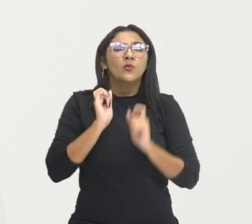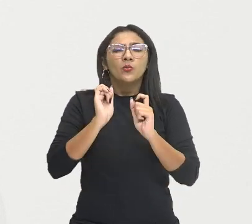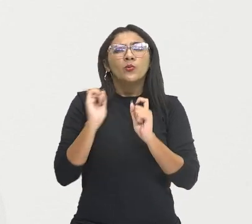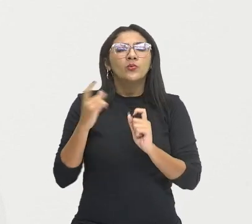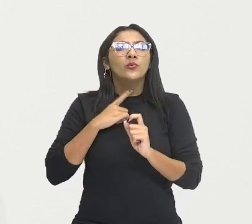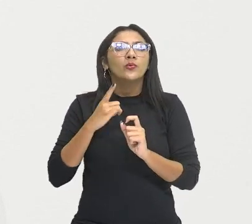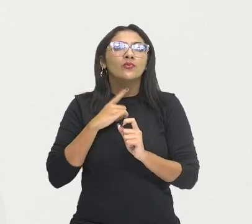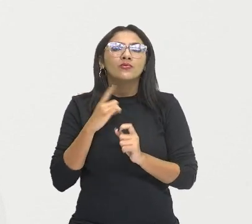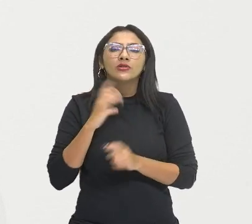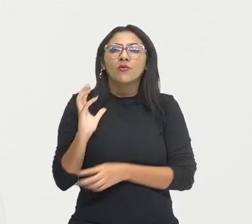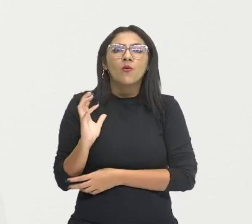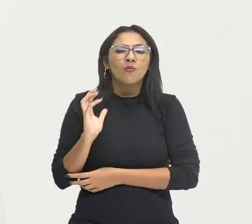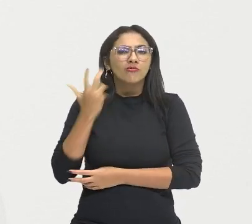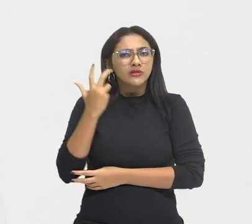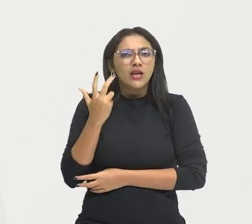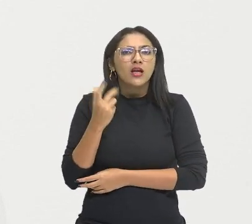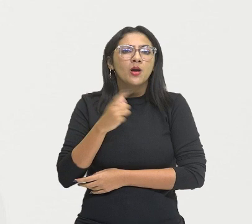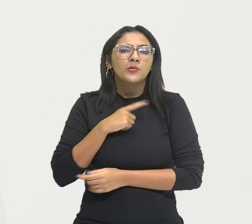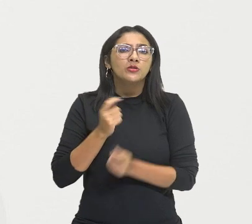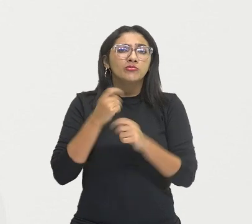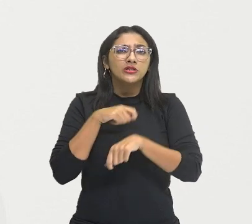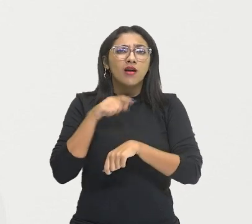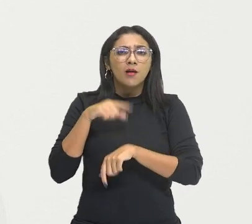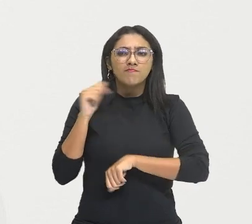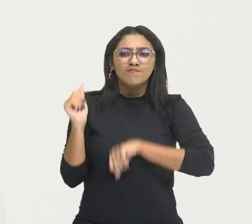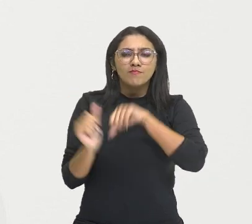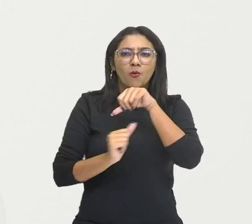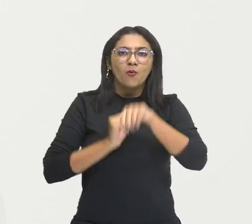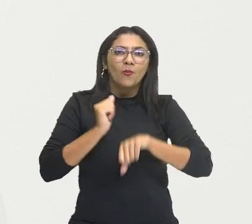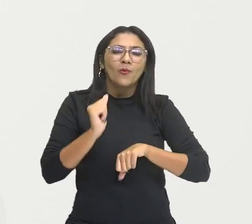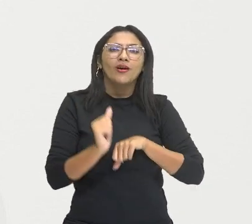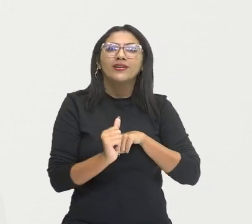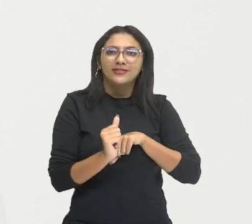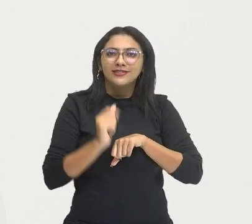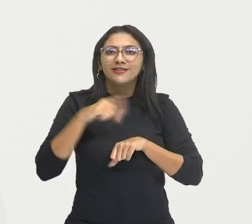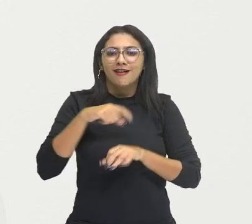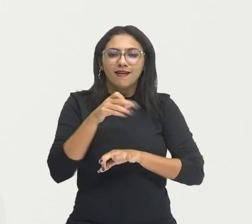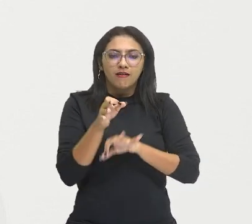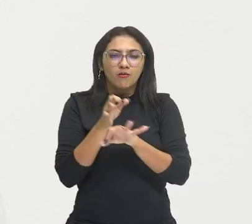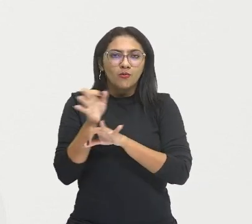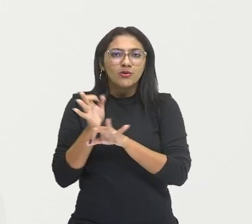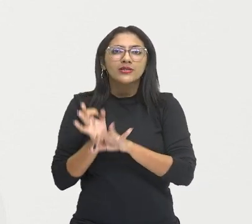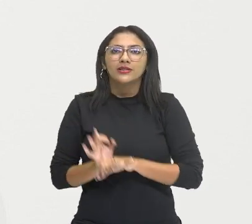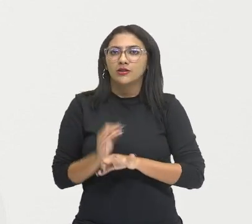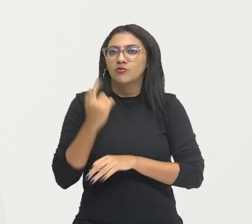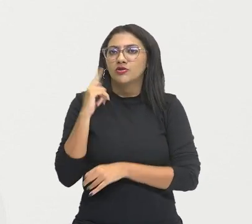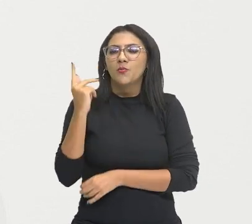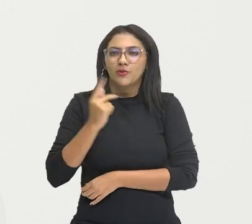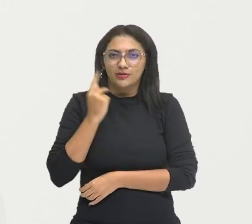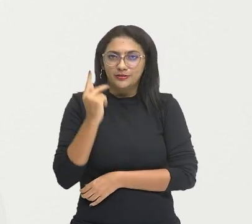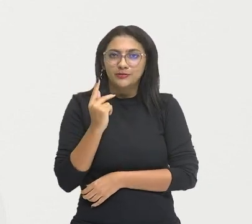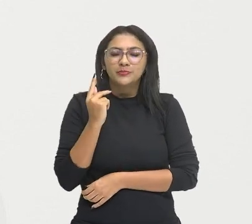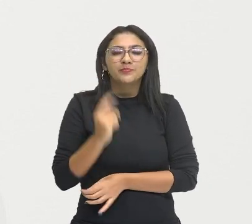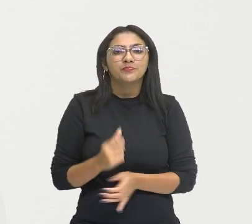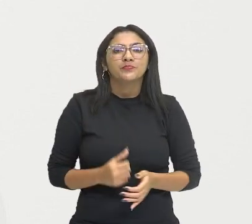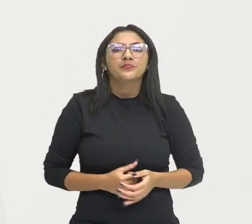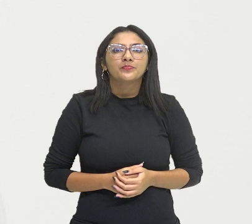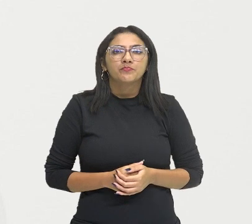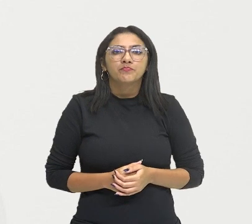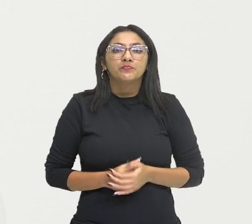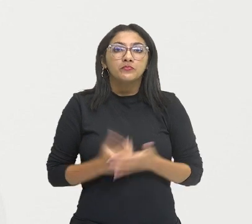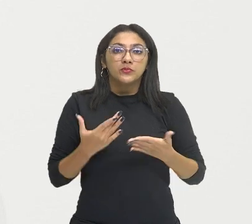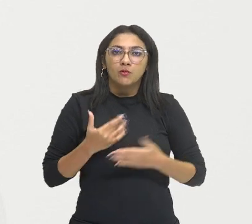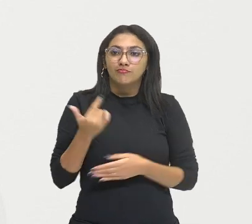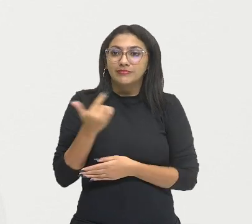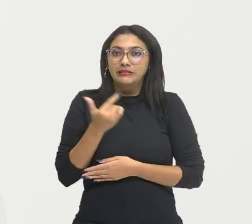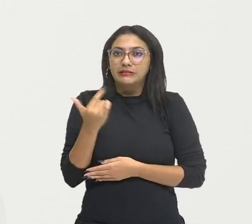aconteceu para a gente ter ali essa mudança nessa chamada ordem geopolítica mundial. Bem, turma, a